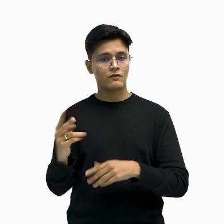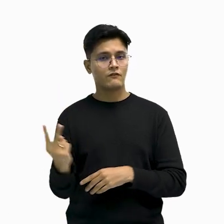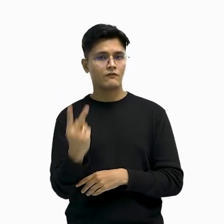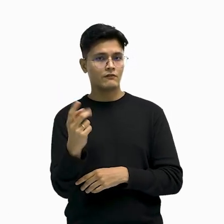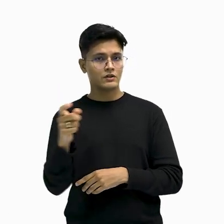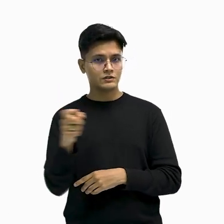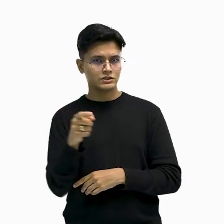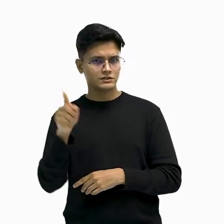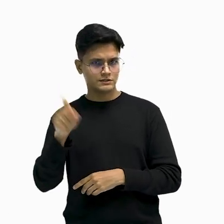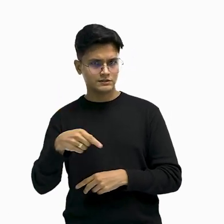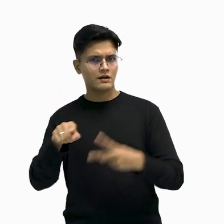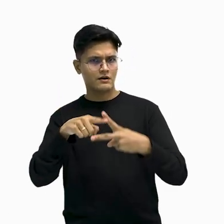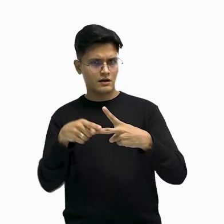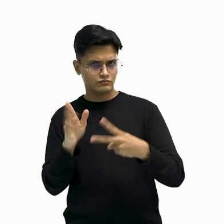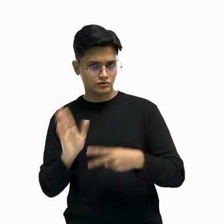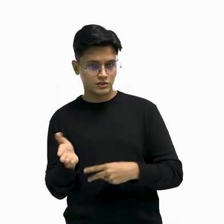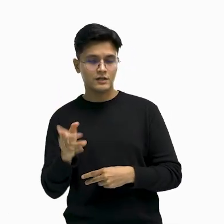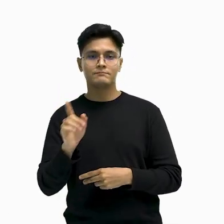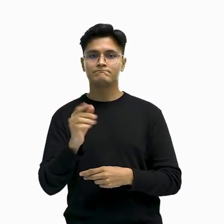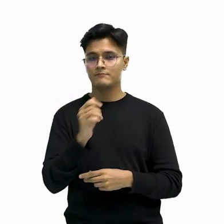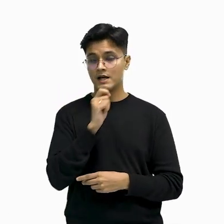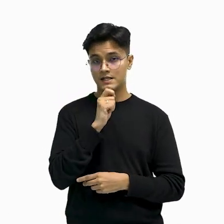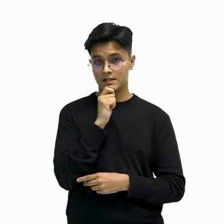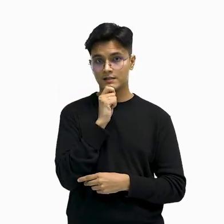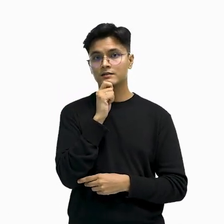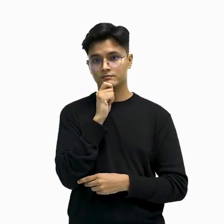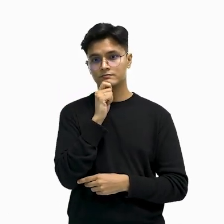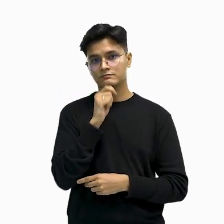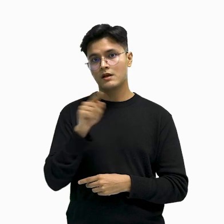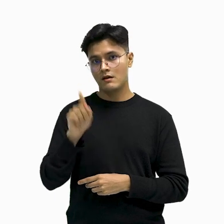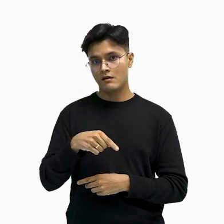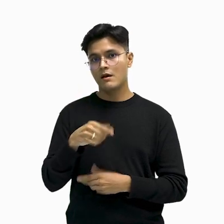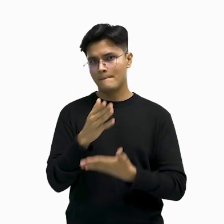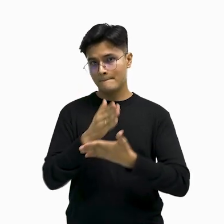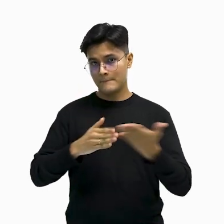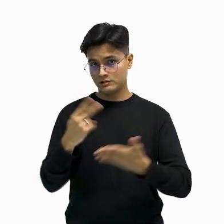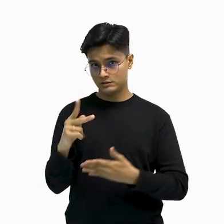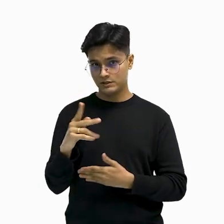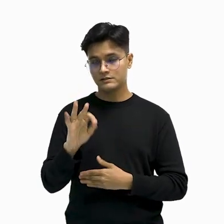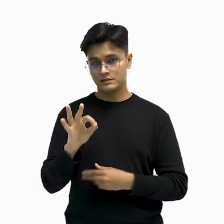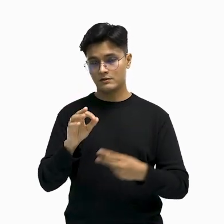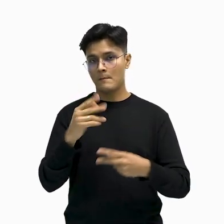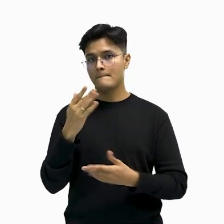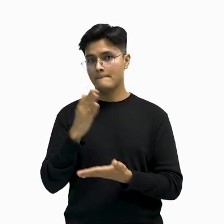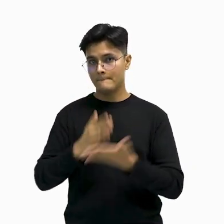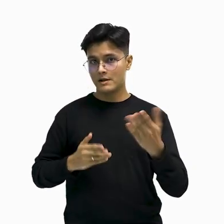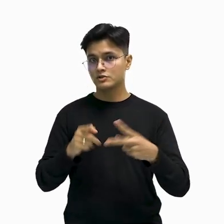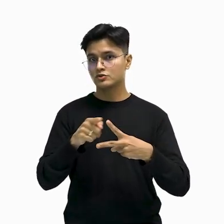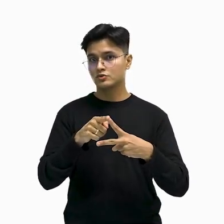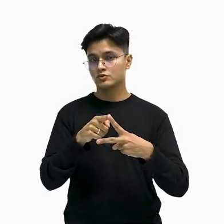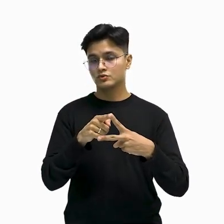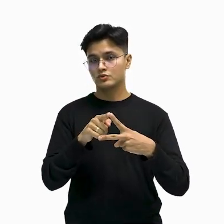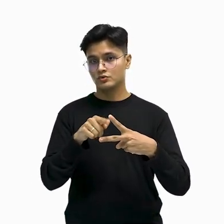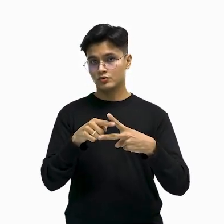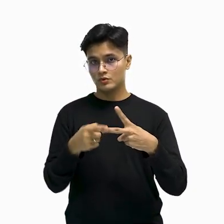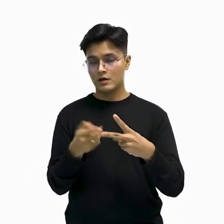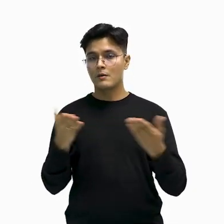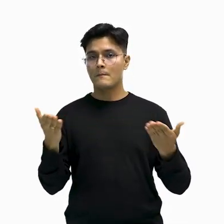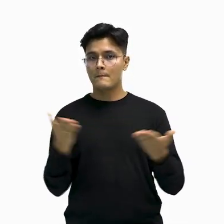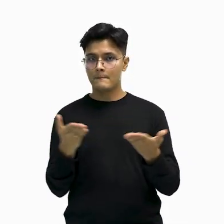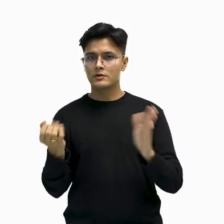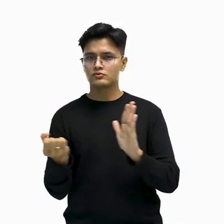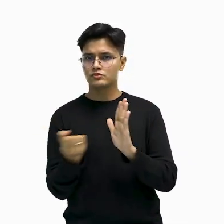ainda não é o ângulo, tá? Apesar de ele compor ali uma parte dele, né? Mas a gente não vai trabalhar agora com esse sinal.